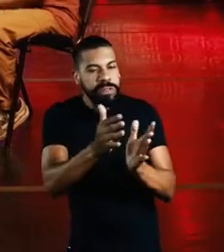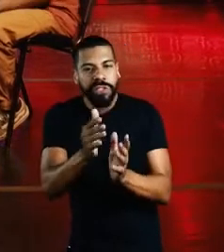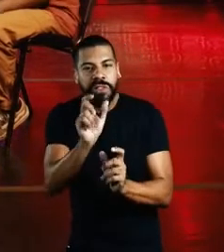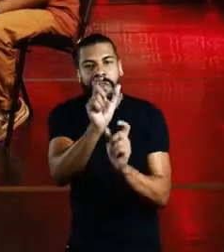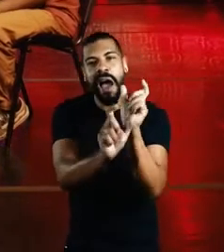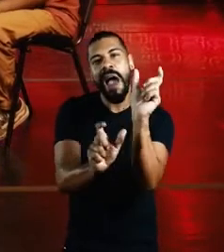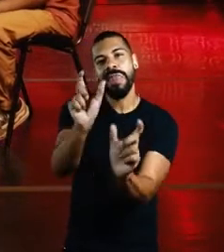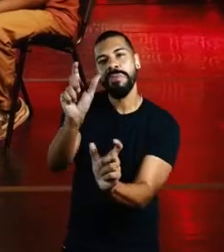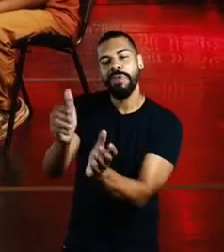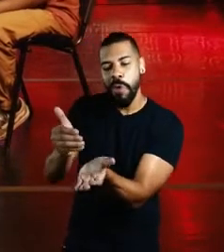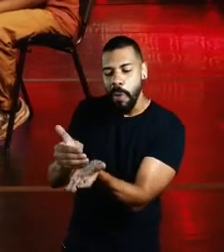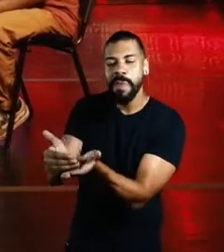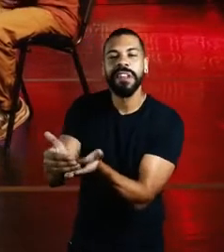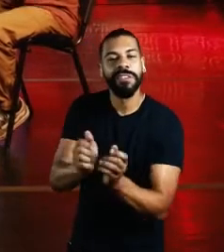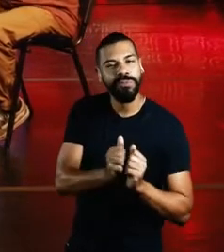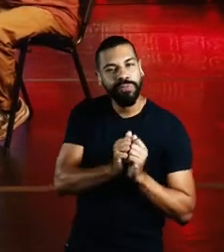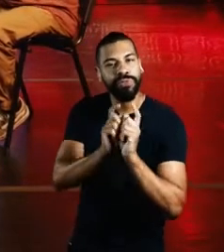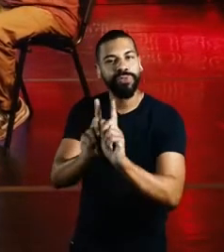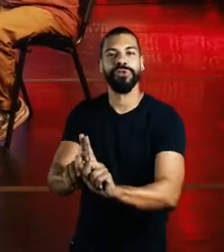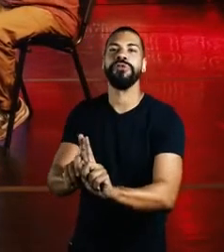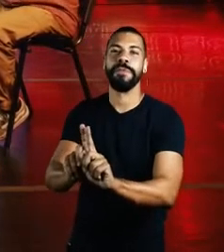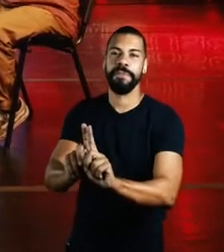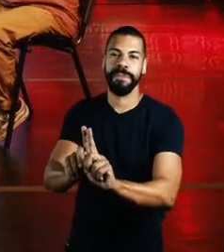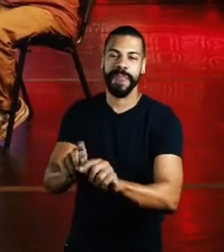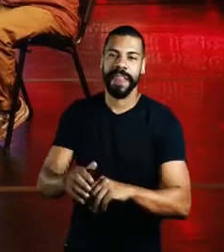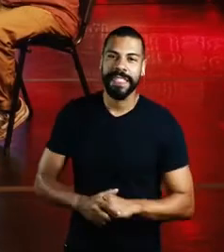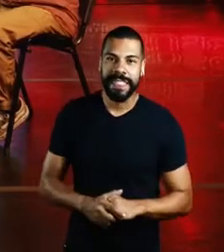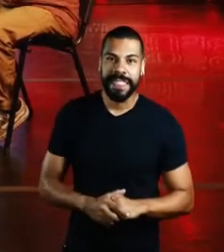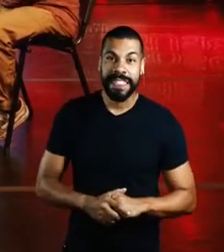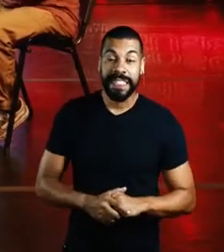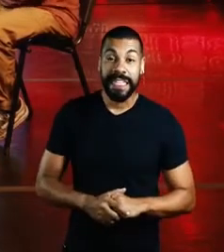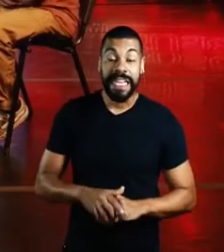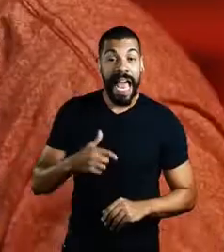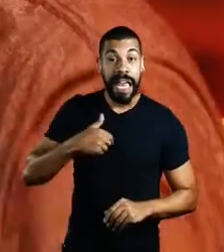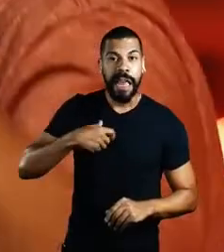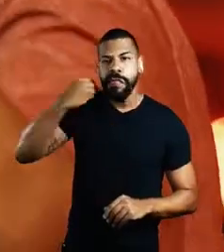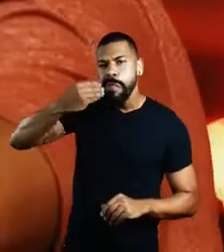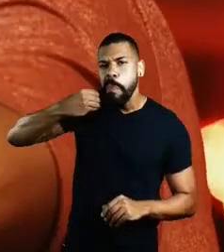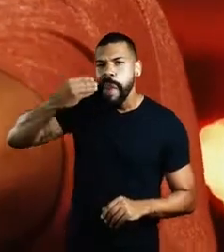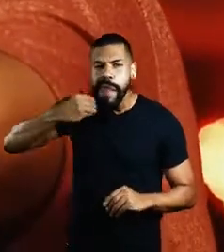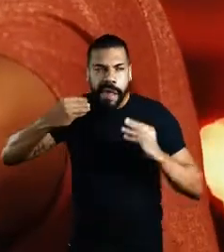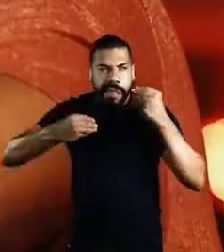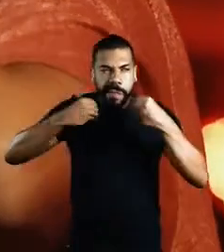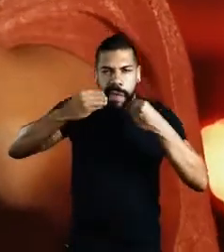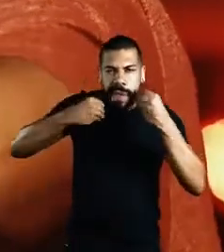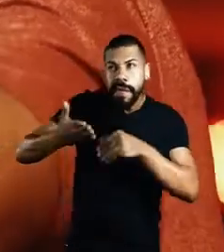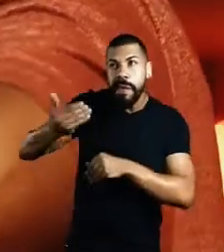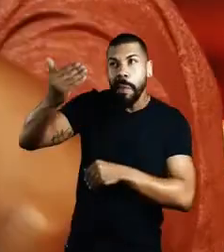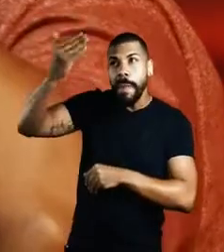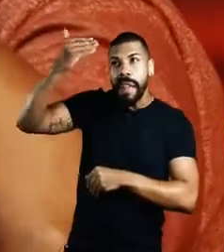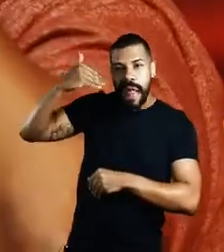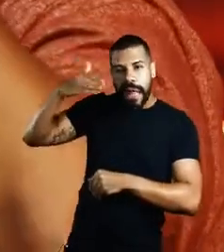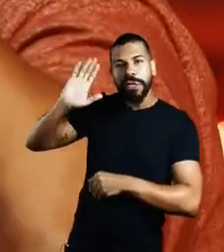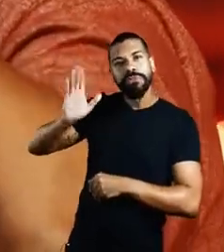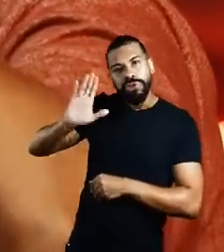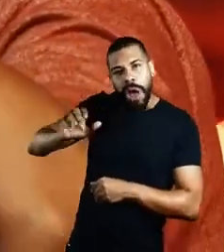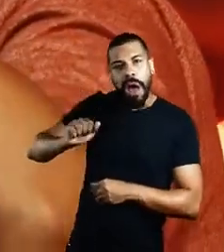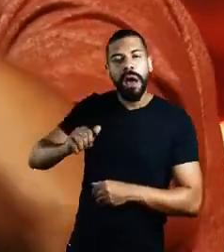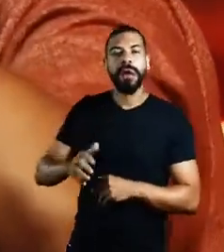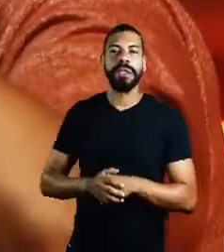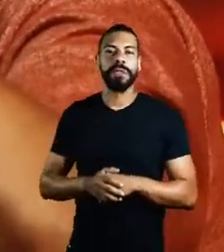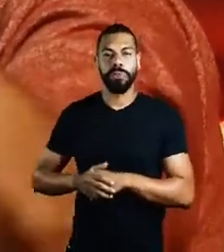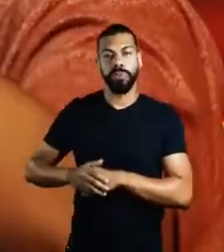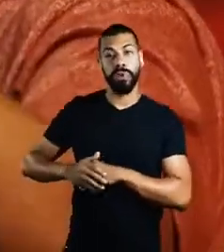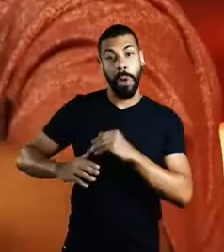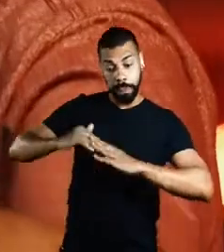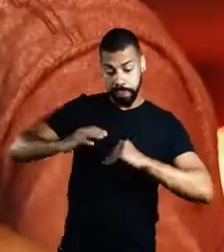gente. Então, isso, juntei isso com os bailes que eu já fazia, com o conhecimento